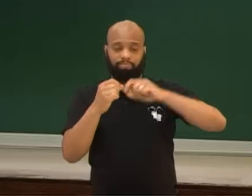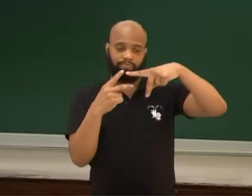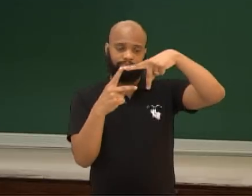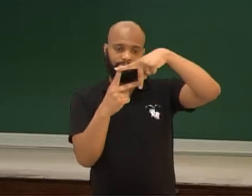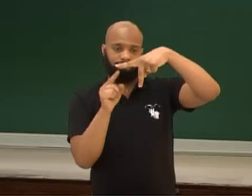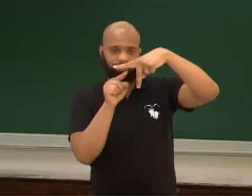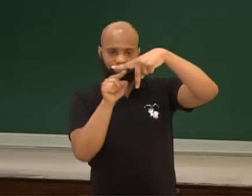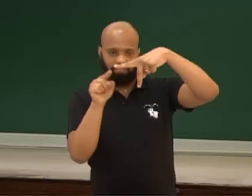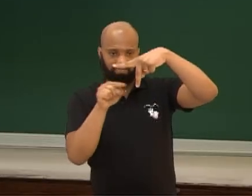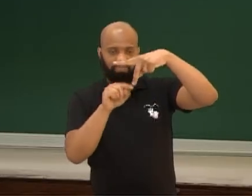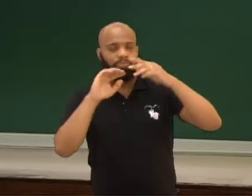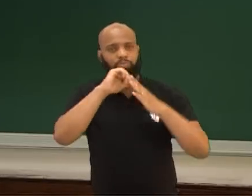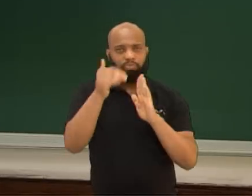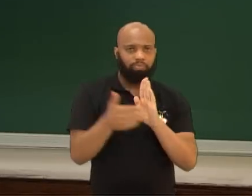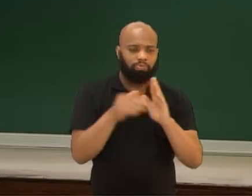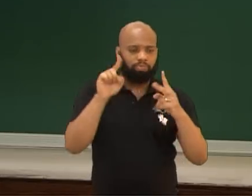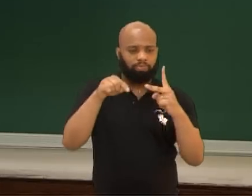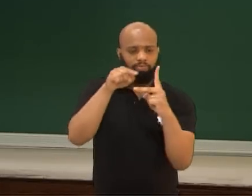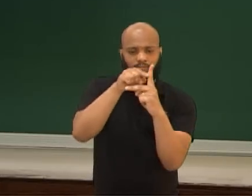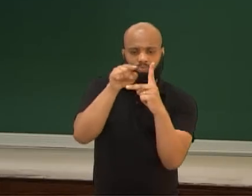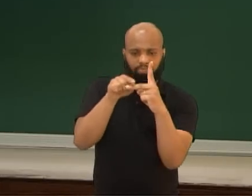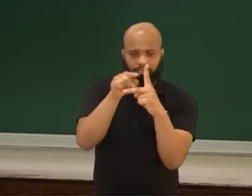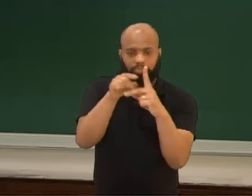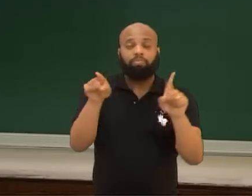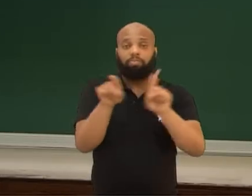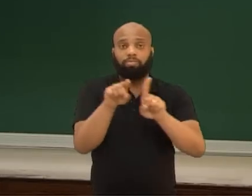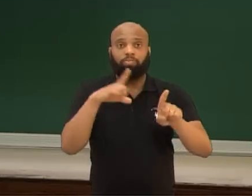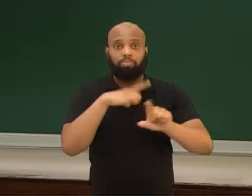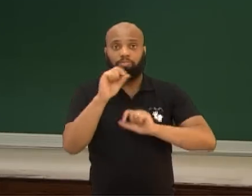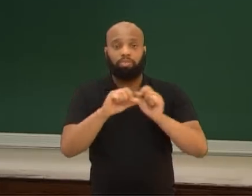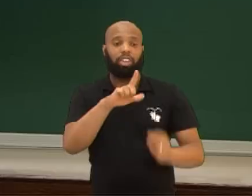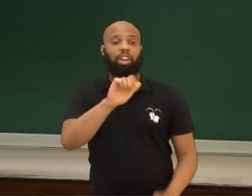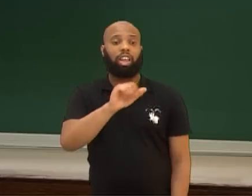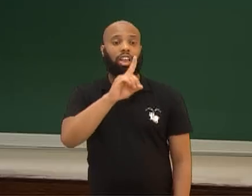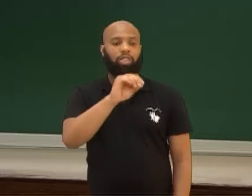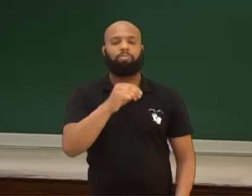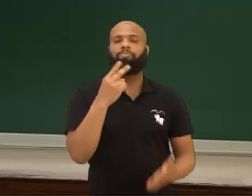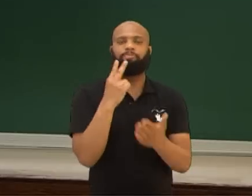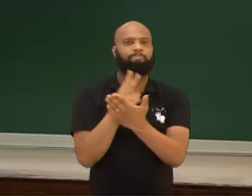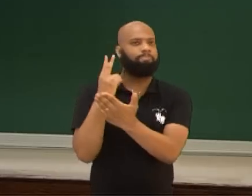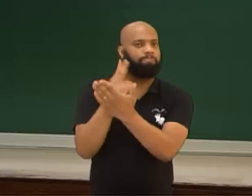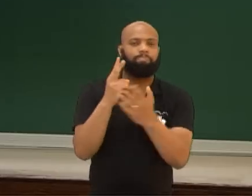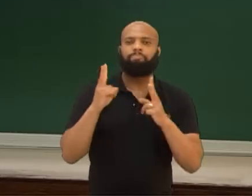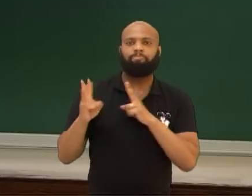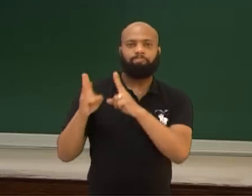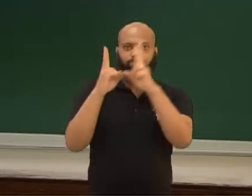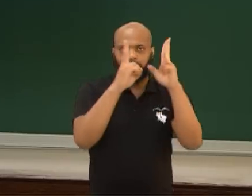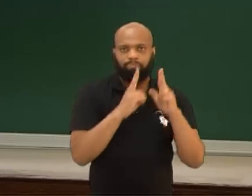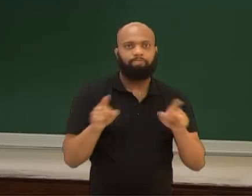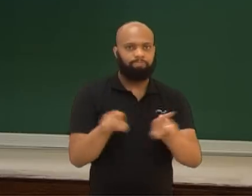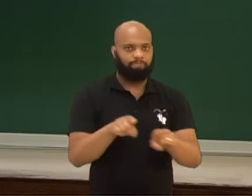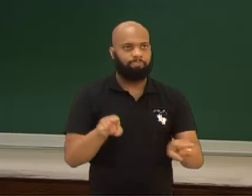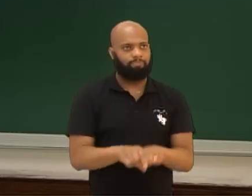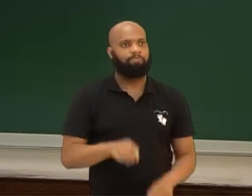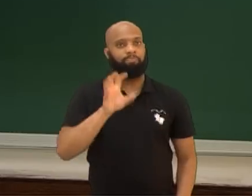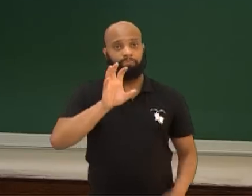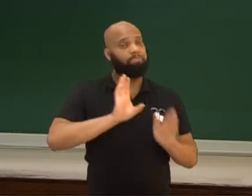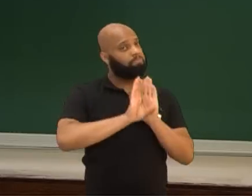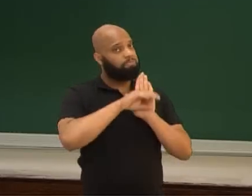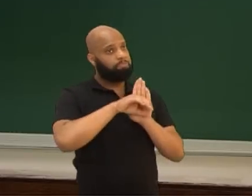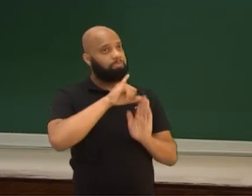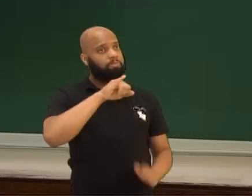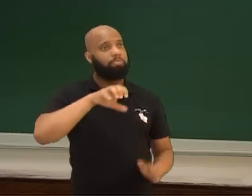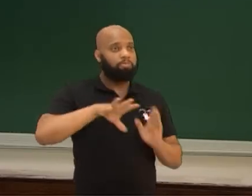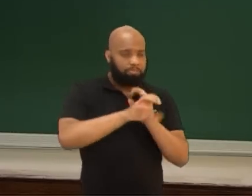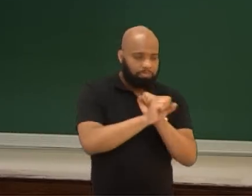90 graus, mas também tem os seus 4 lados com a mesma medida, né? Esse é o conceito de polígono regular. E se eu somar, né,